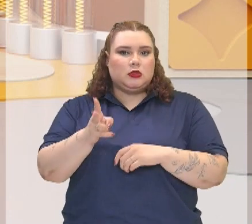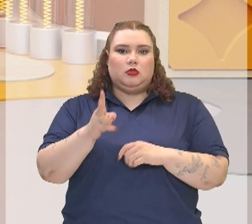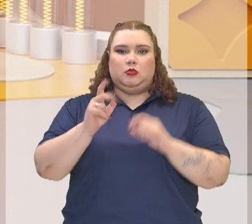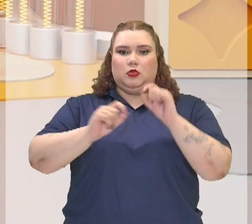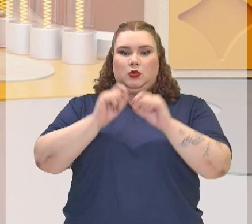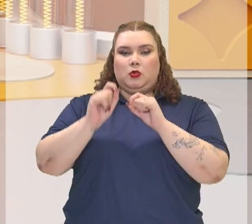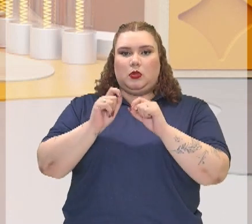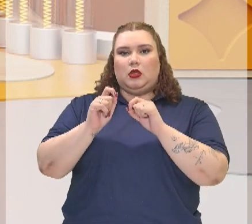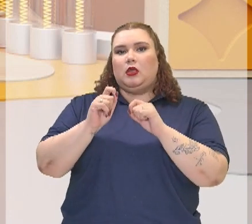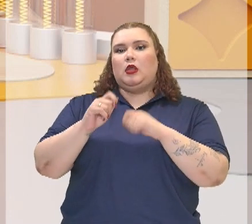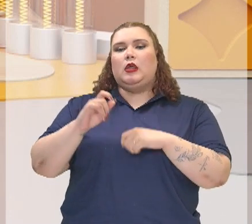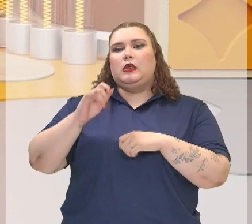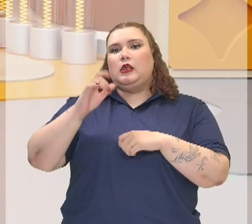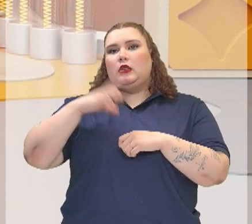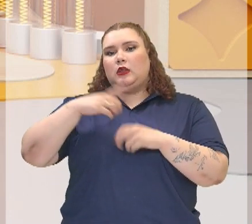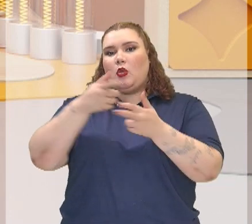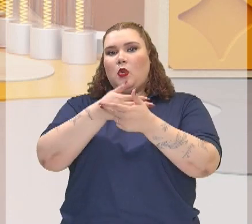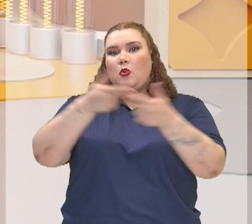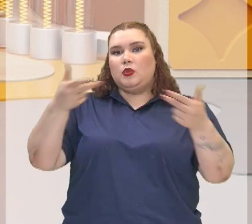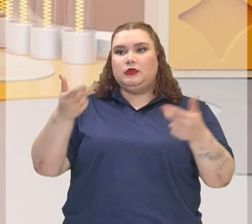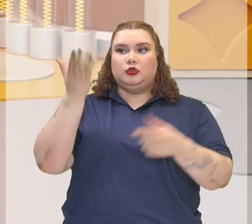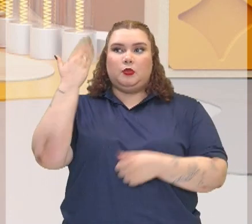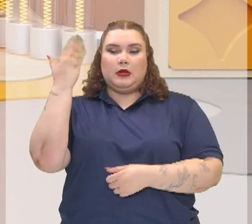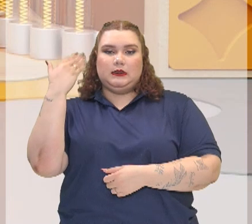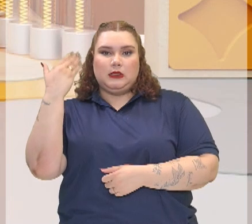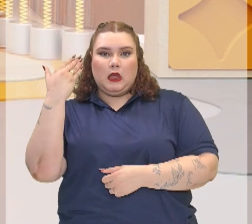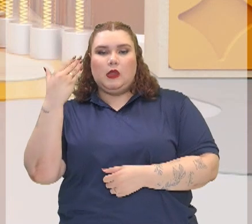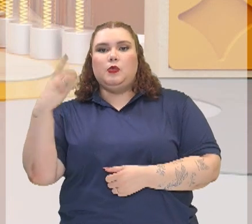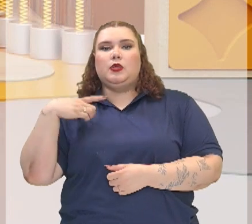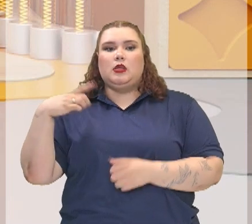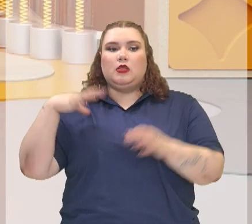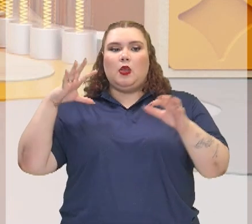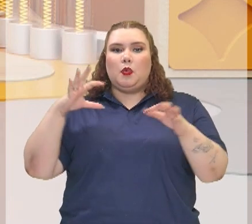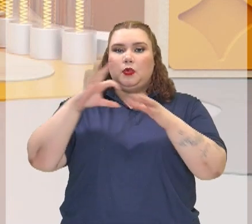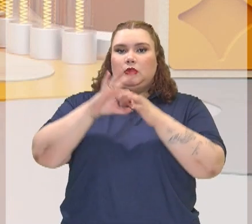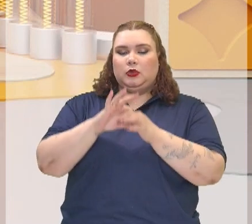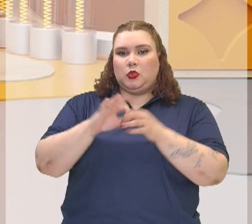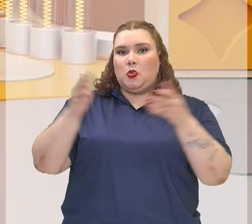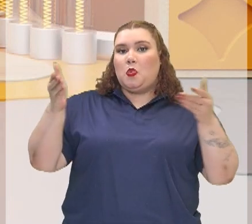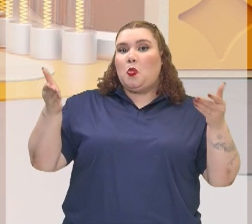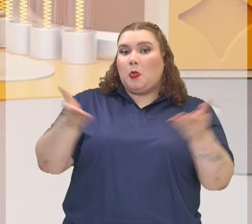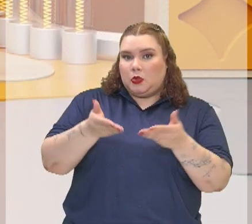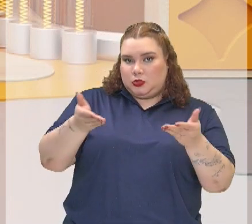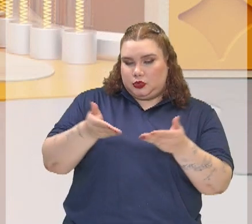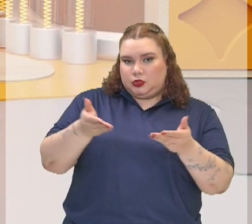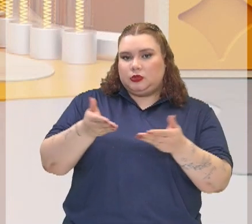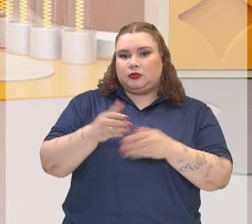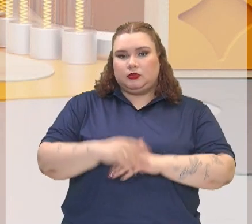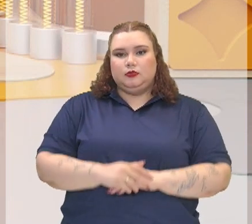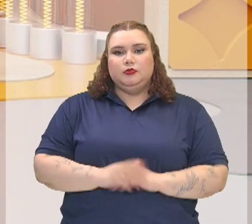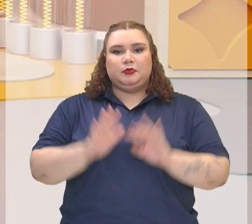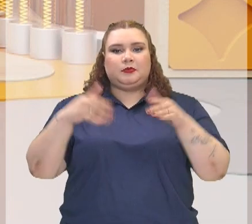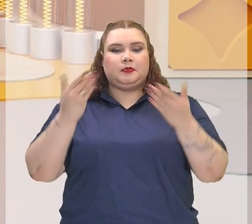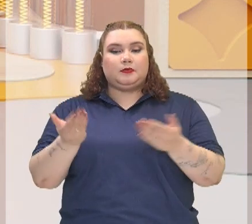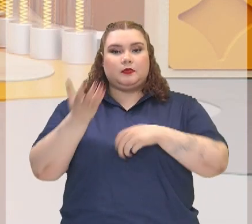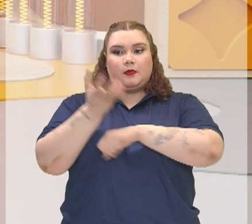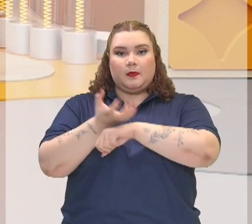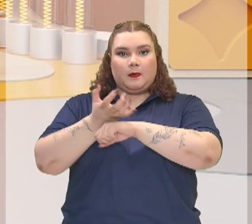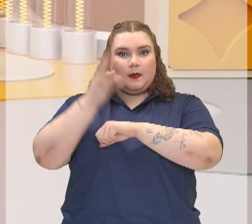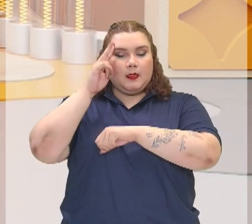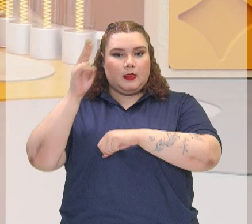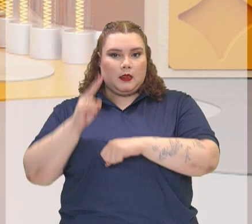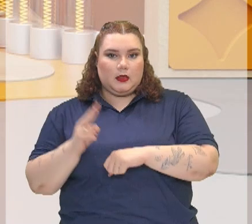o passado e o presente. Então, o nosso componente de história, ele justamente sempre tem